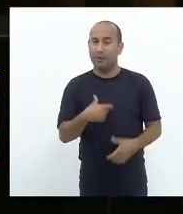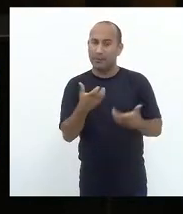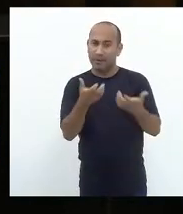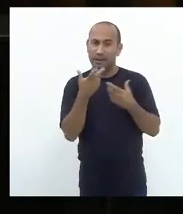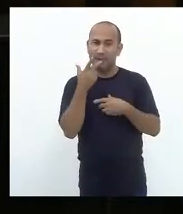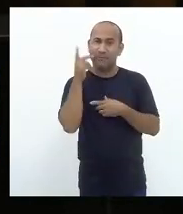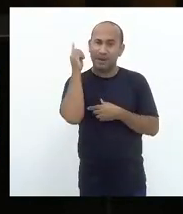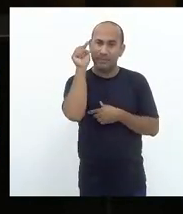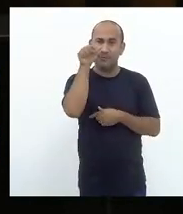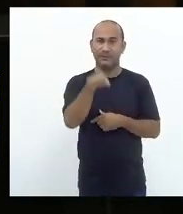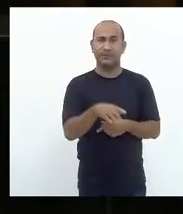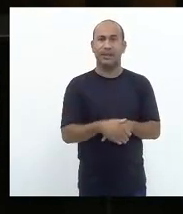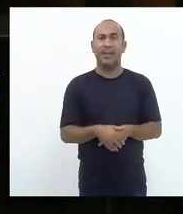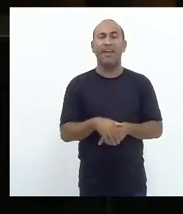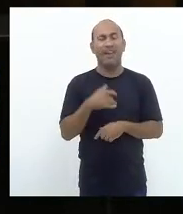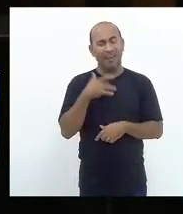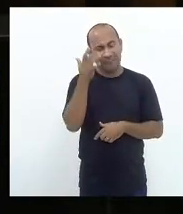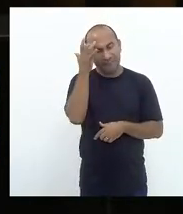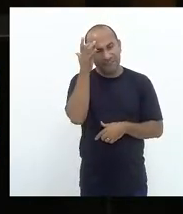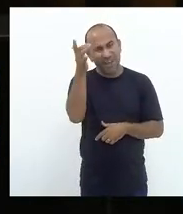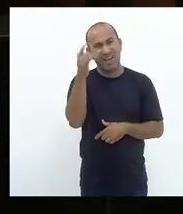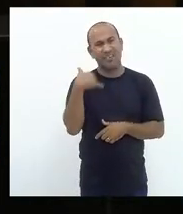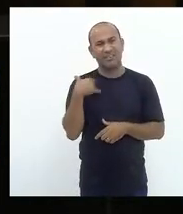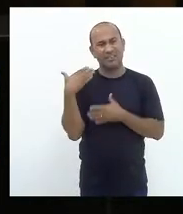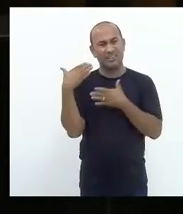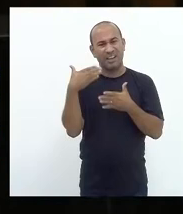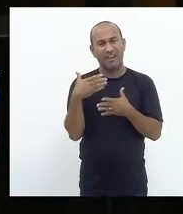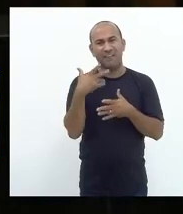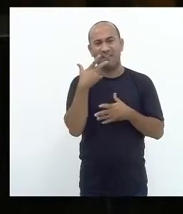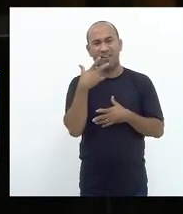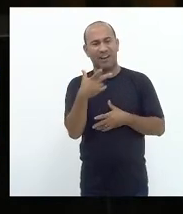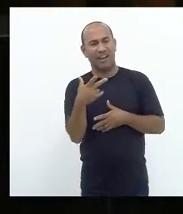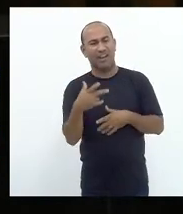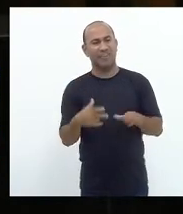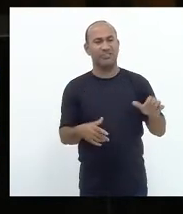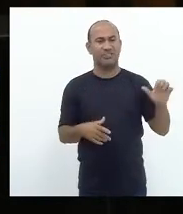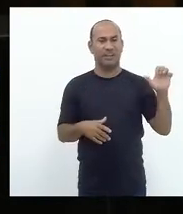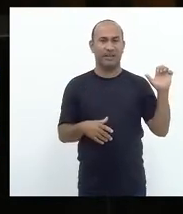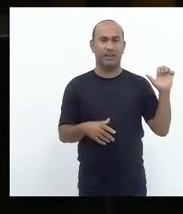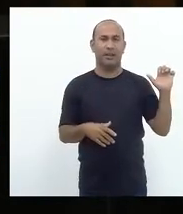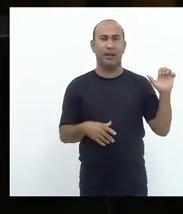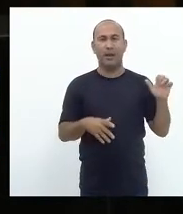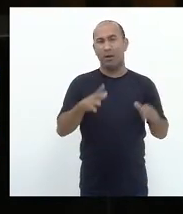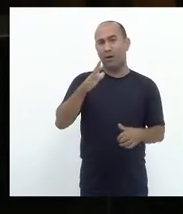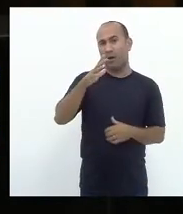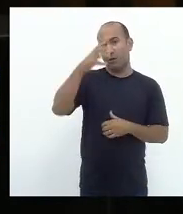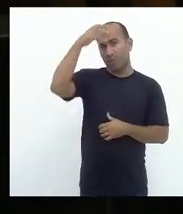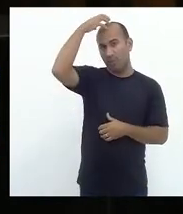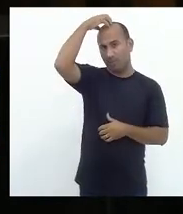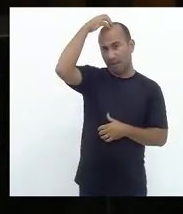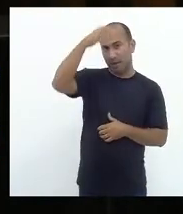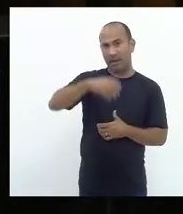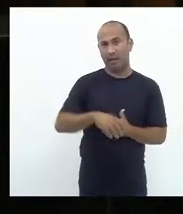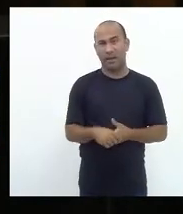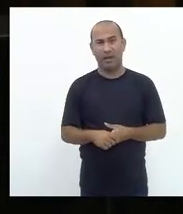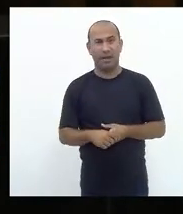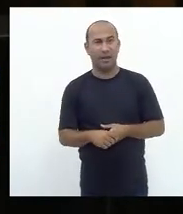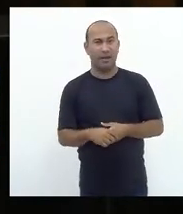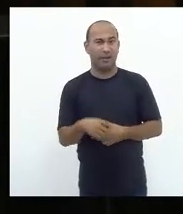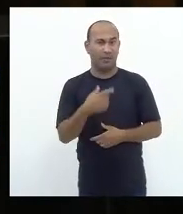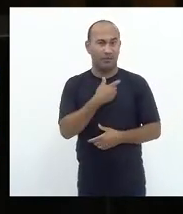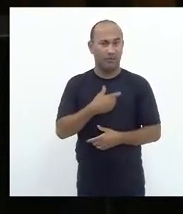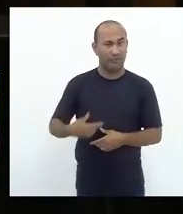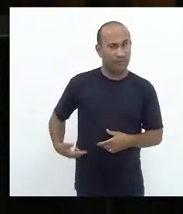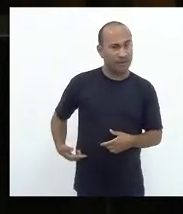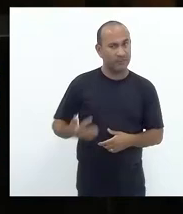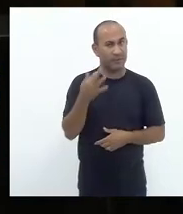o seguinte, é muito fácil você ver uma esquerda vir aqui culpar o governo federal quando,